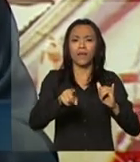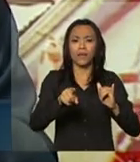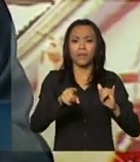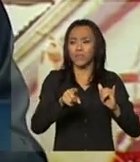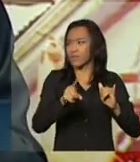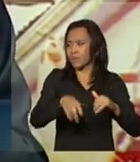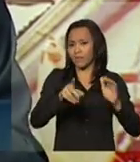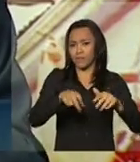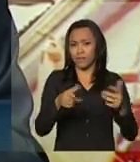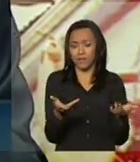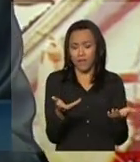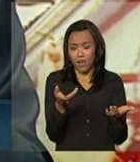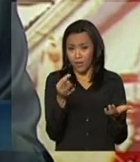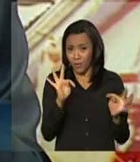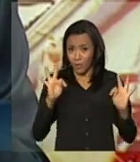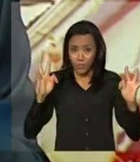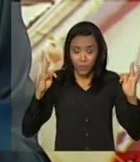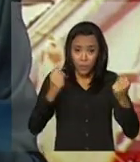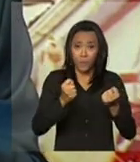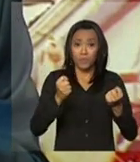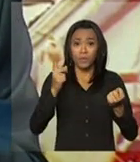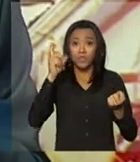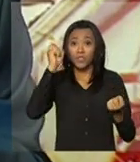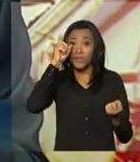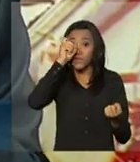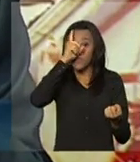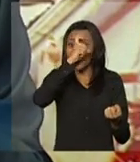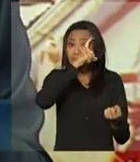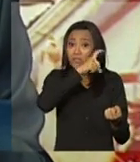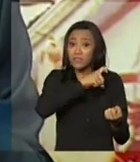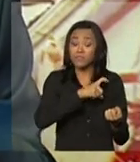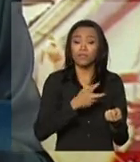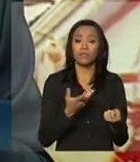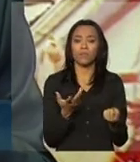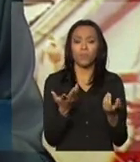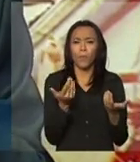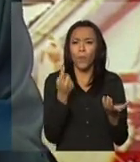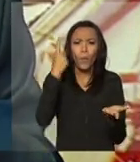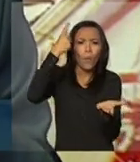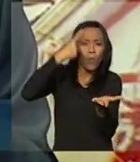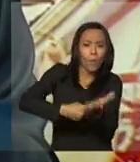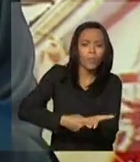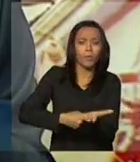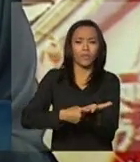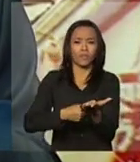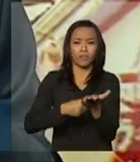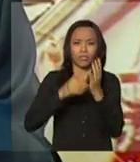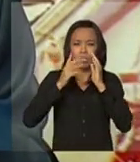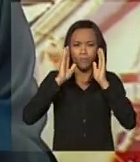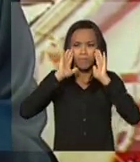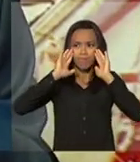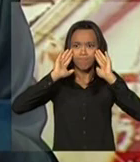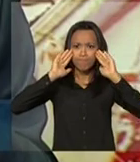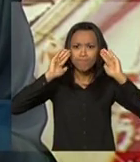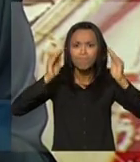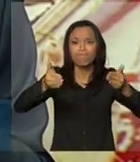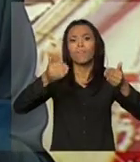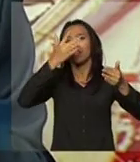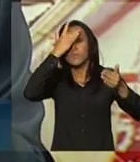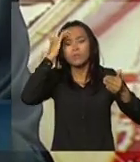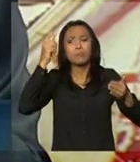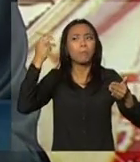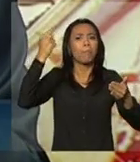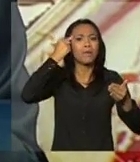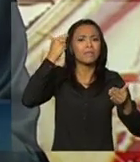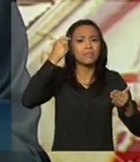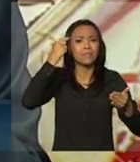comum, né, no mundo todo, né, de ser feita regularmente como um compromisso de manter o alerta das pessoas não pensarem